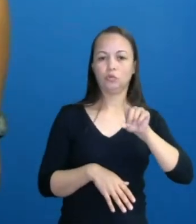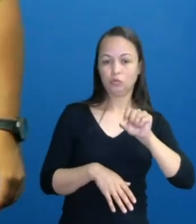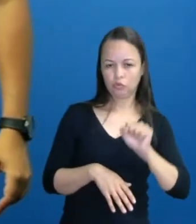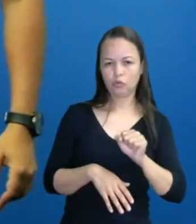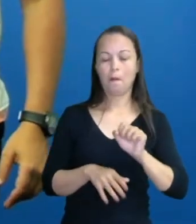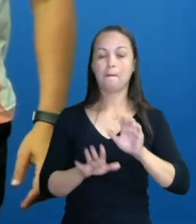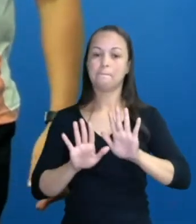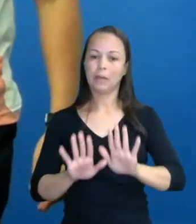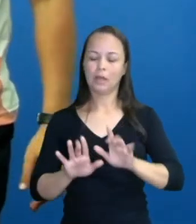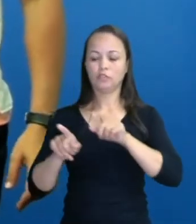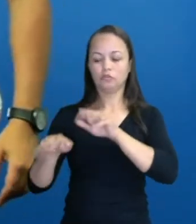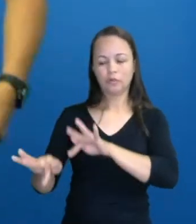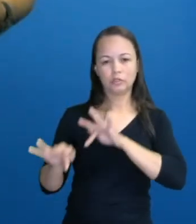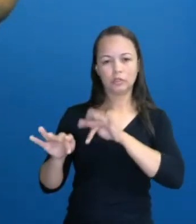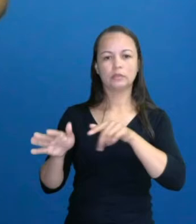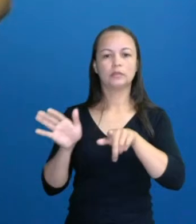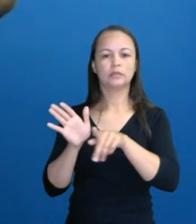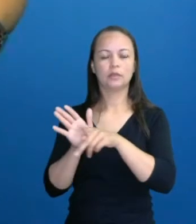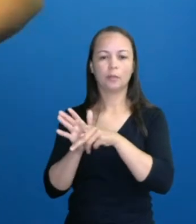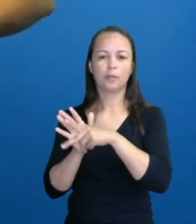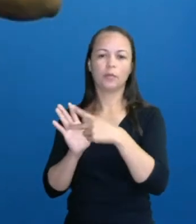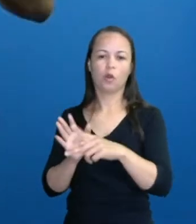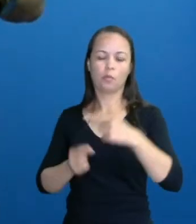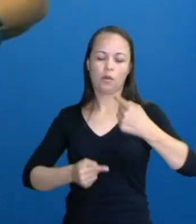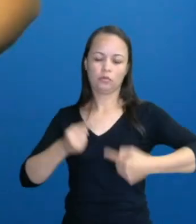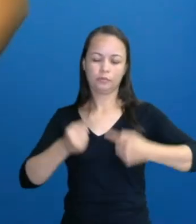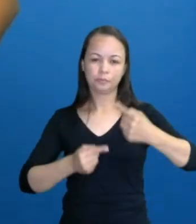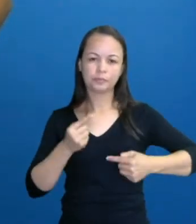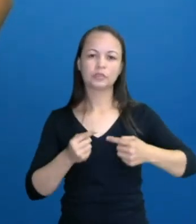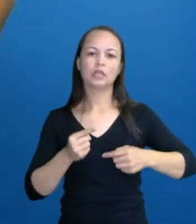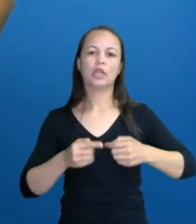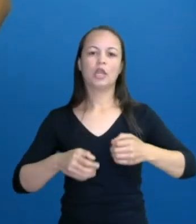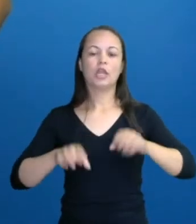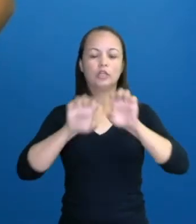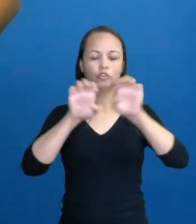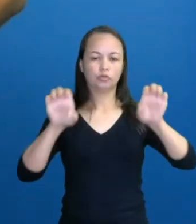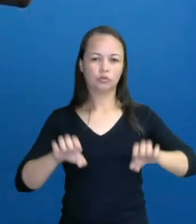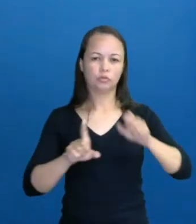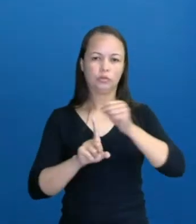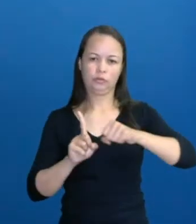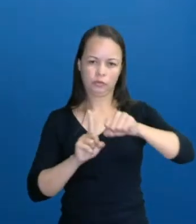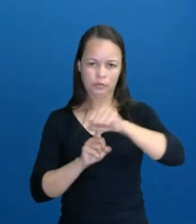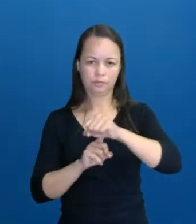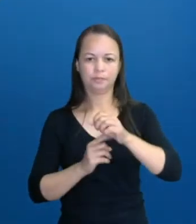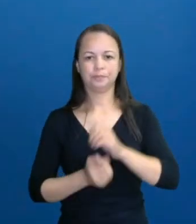sua própria ordem política, a sua própria estrutura social.